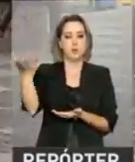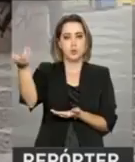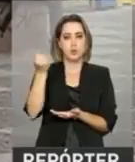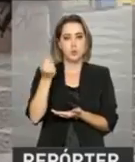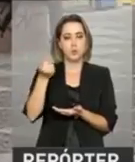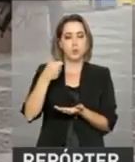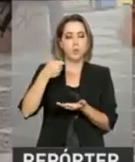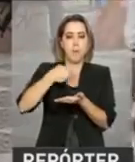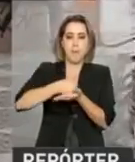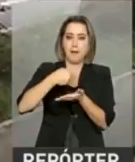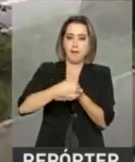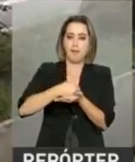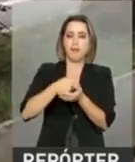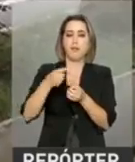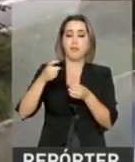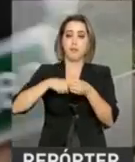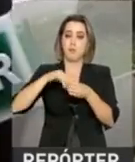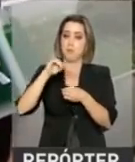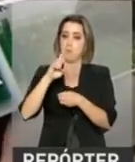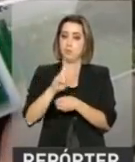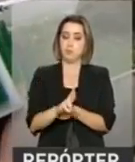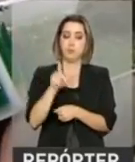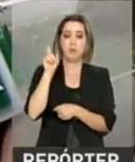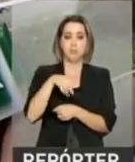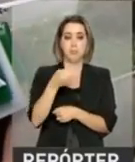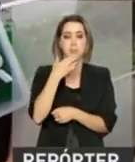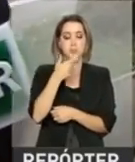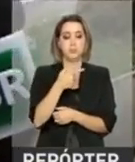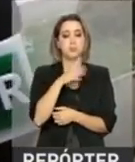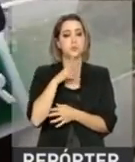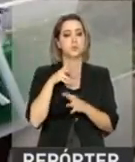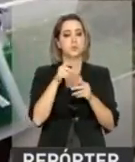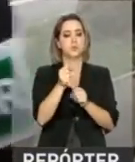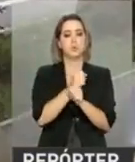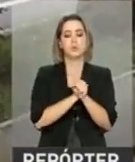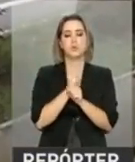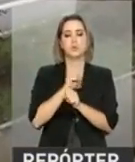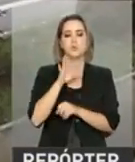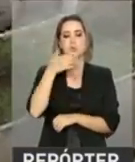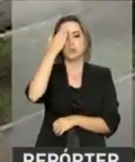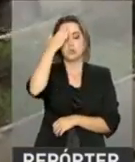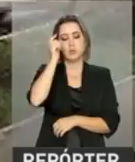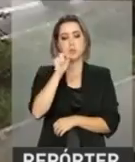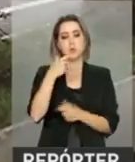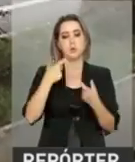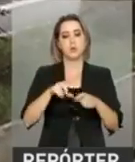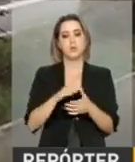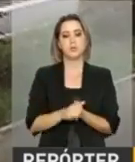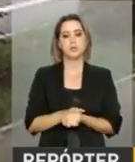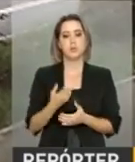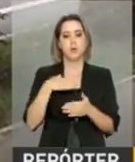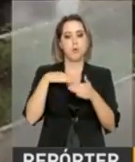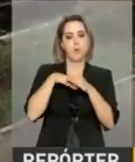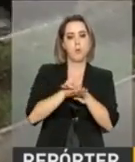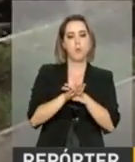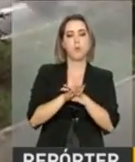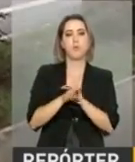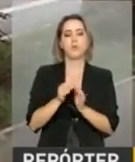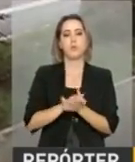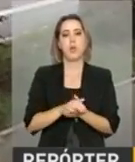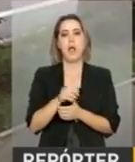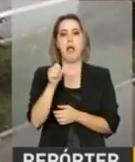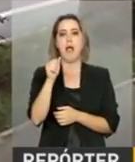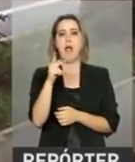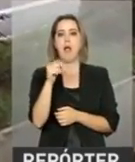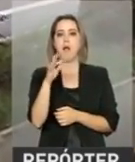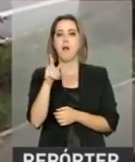ou reforçar as economias. Como todos os anos, Marilda já sabe para onde vai esse recurso extra. Eu aplico. Eu